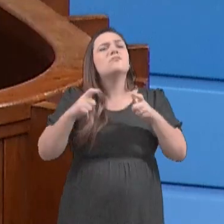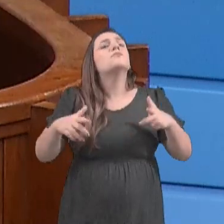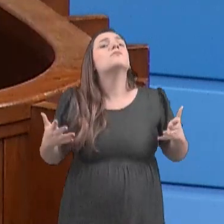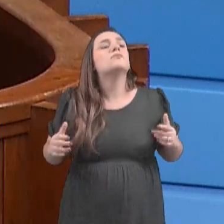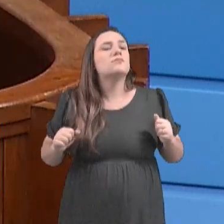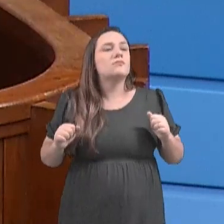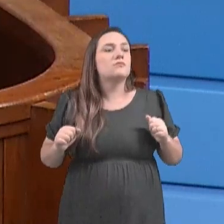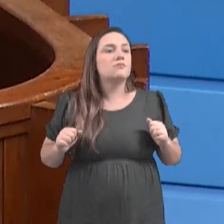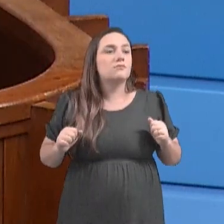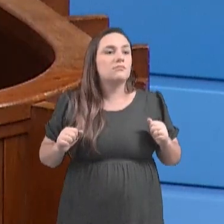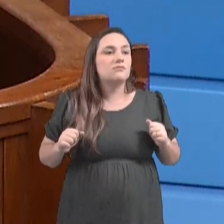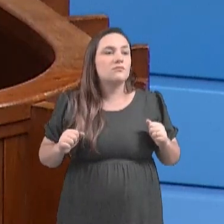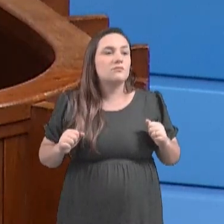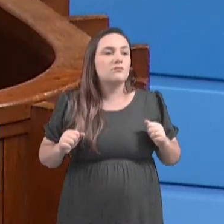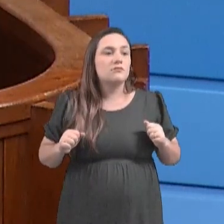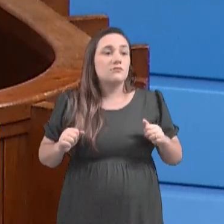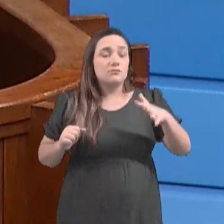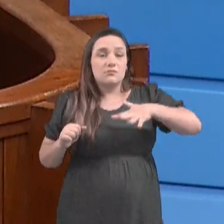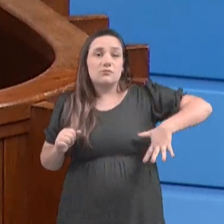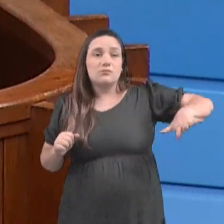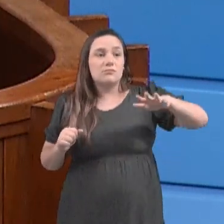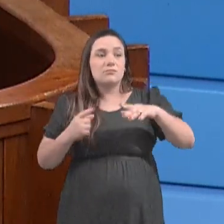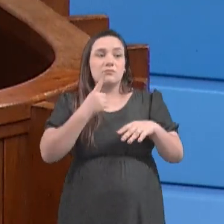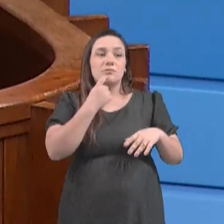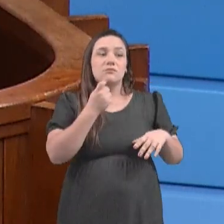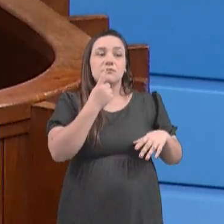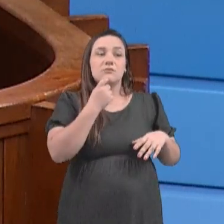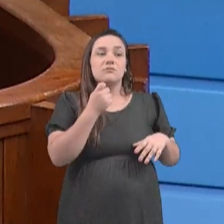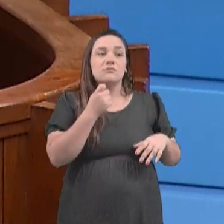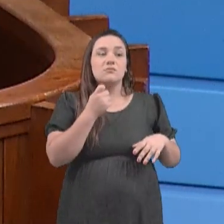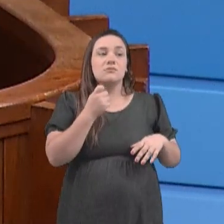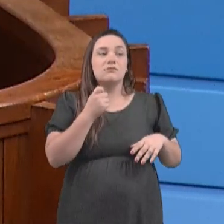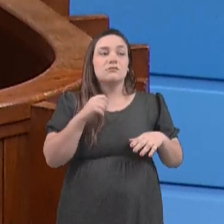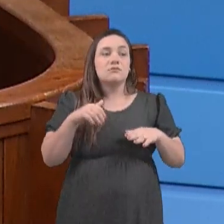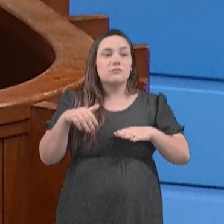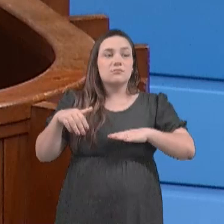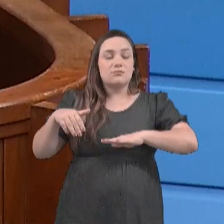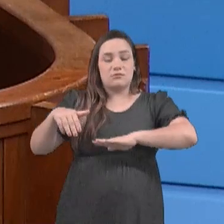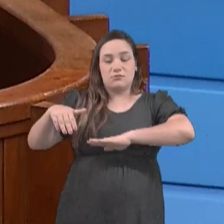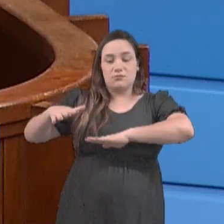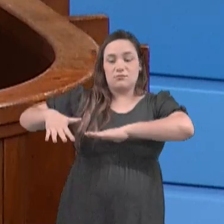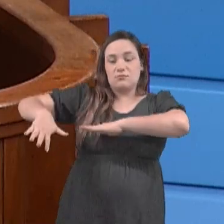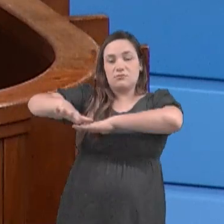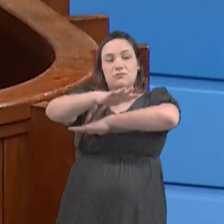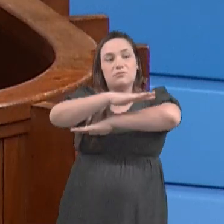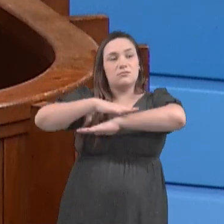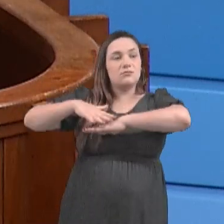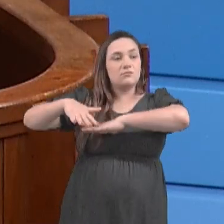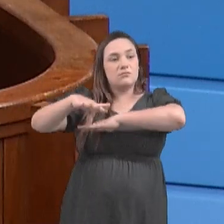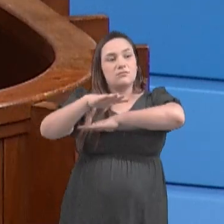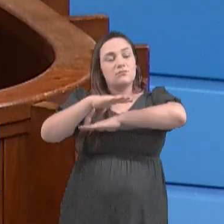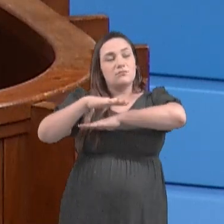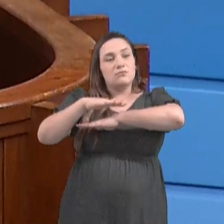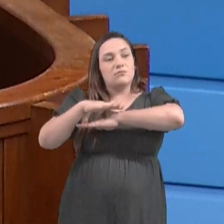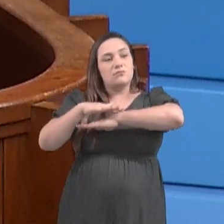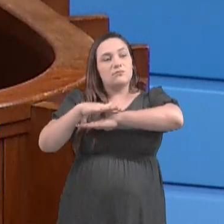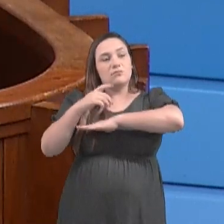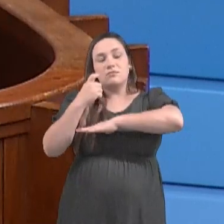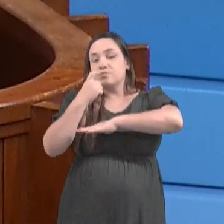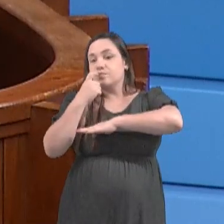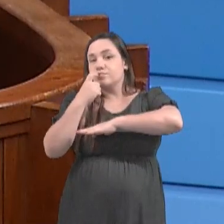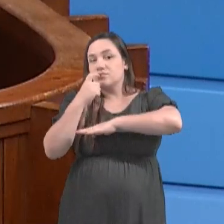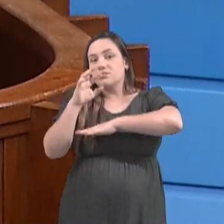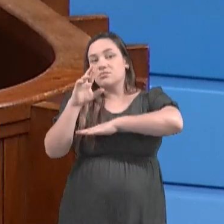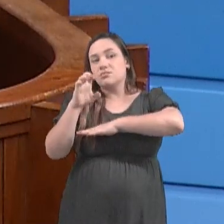Exatamente nessa área vermelha, que é a zona de amortecimento ao lado,